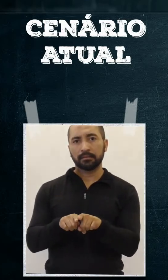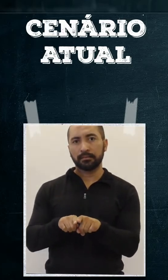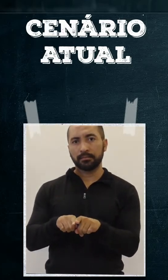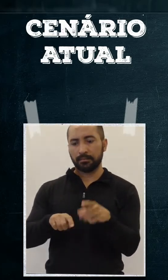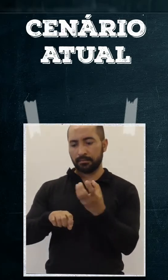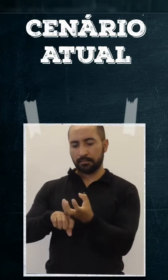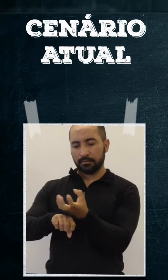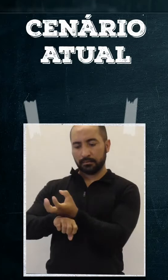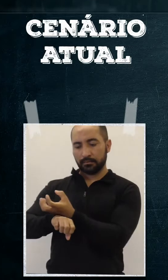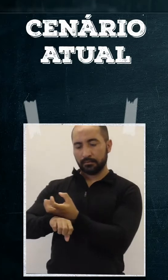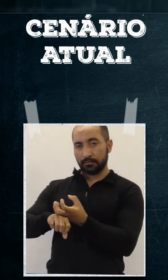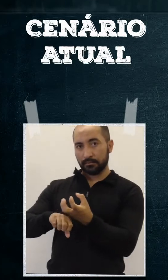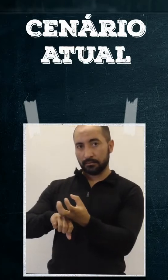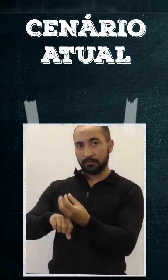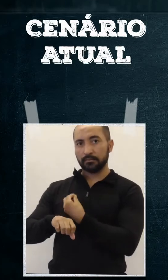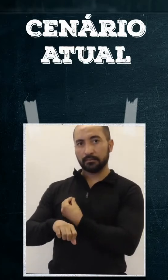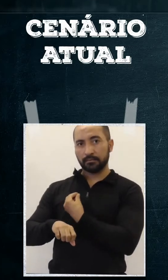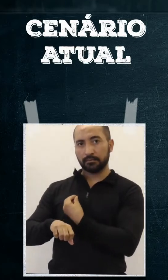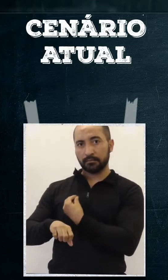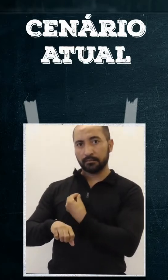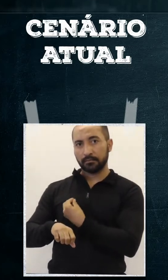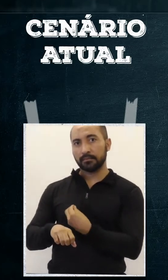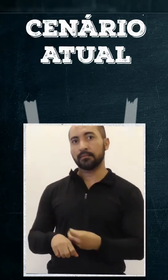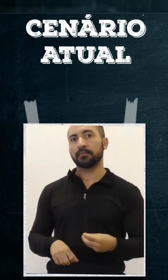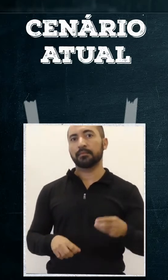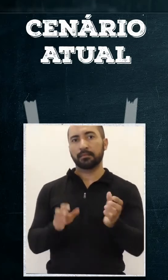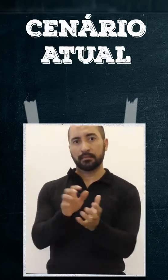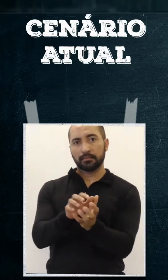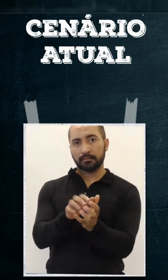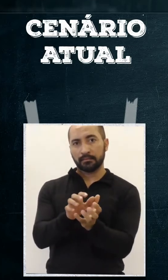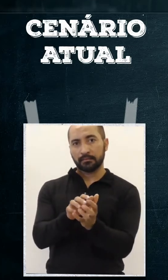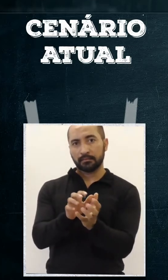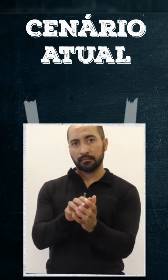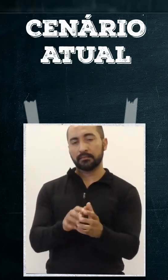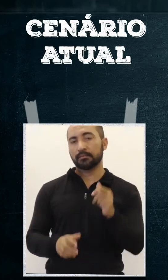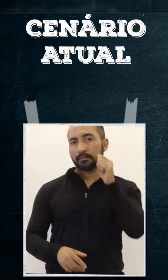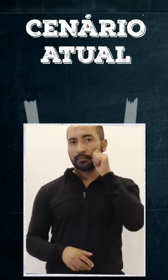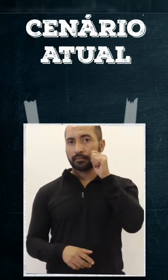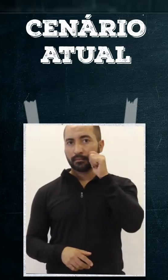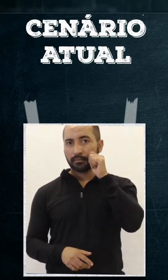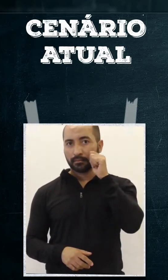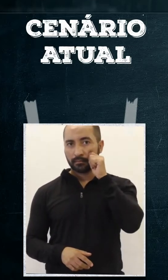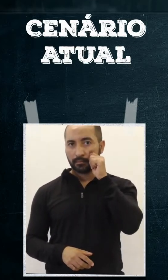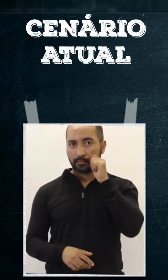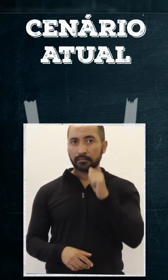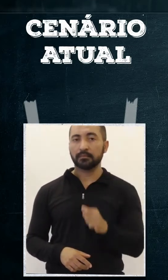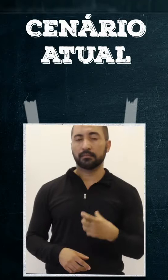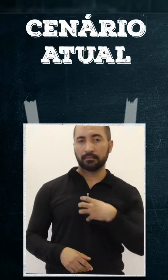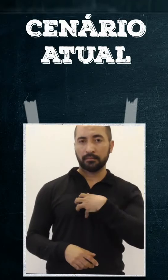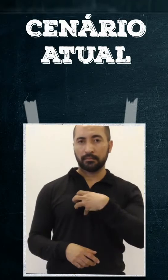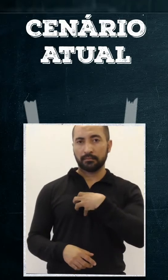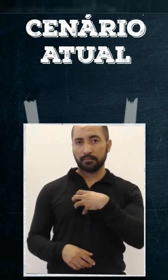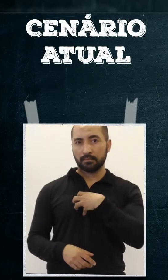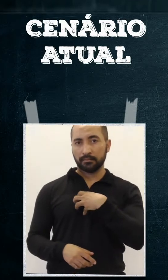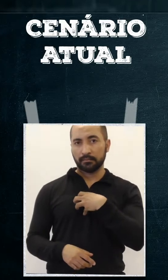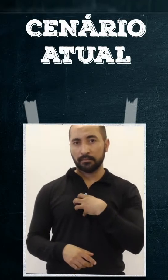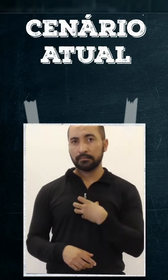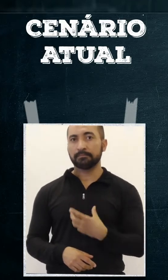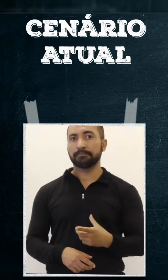Tamandaré, Pernambuco, Ponta de Mangue, Alagoas e Recife de Fora, na Bahia, a espécie apresenta uma queda